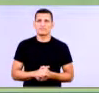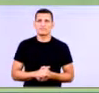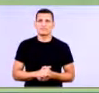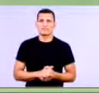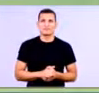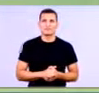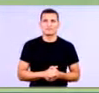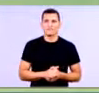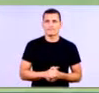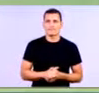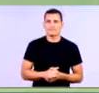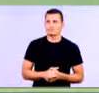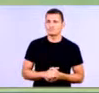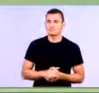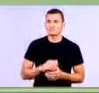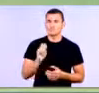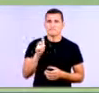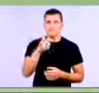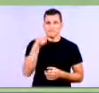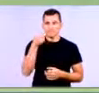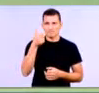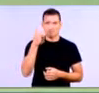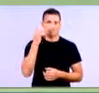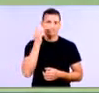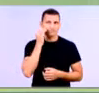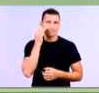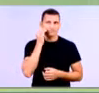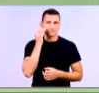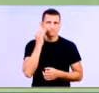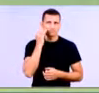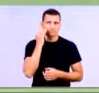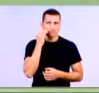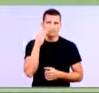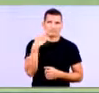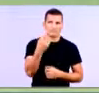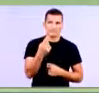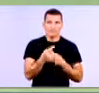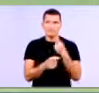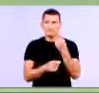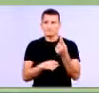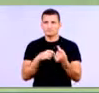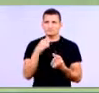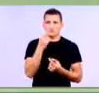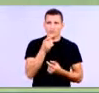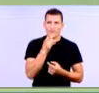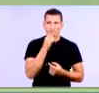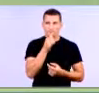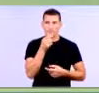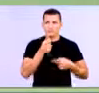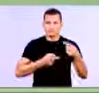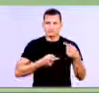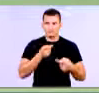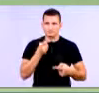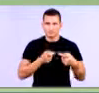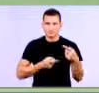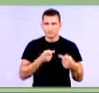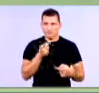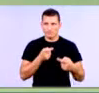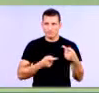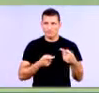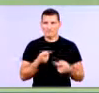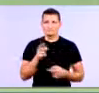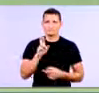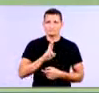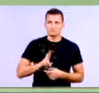ali? Primeira coisa, verificar periodicamente se a política implementada está